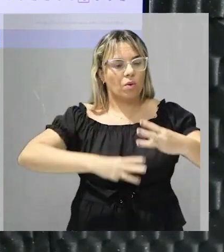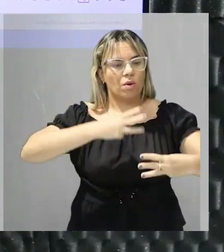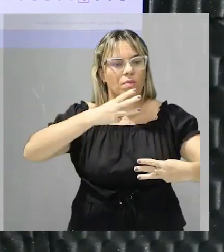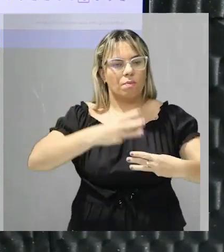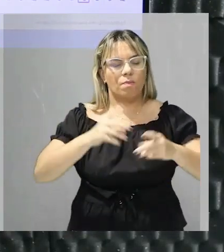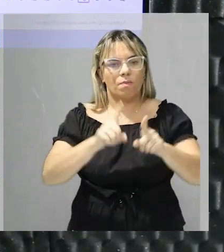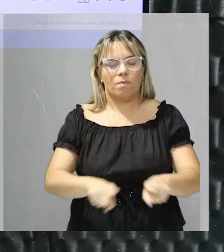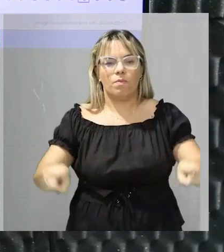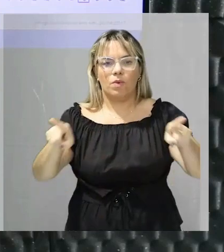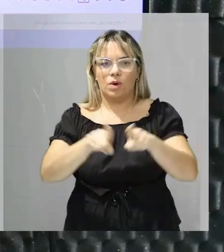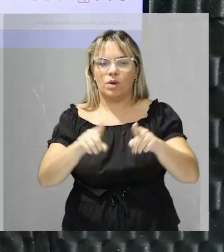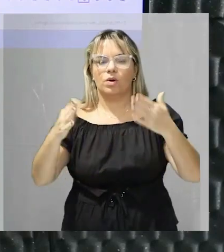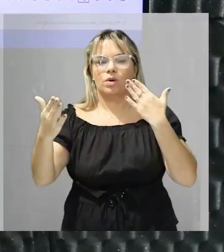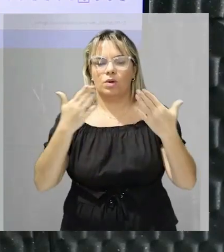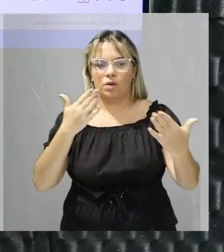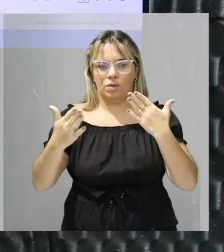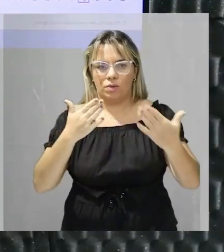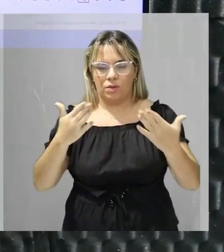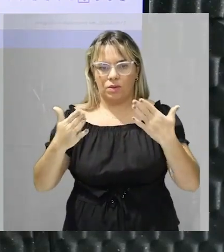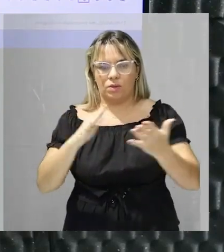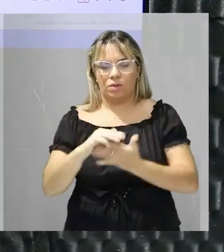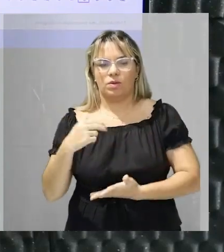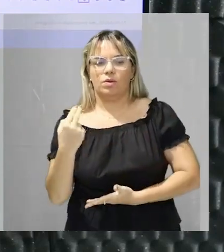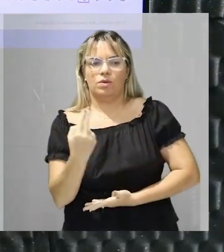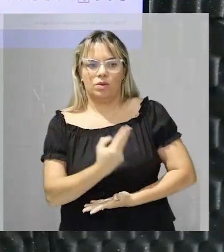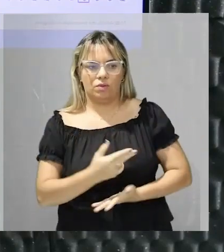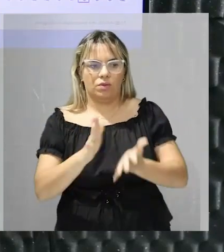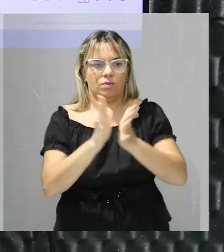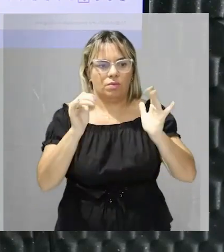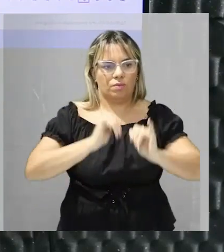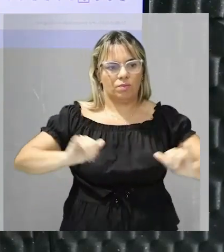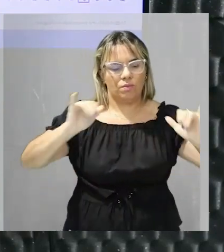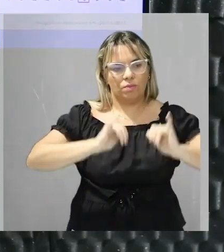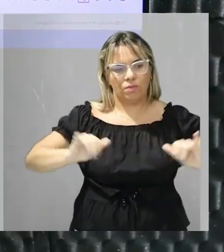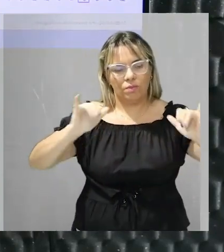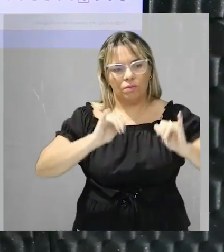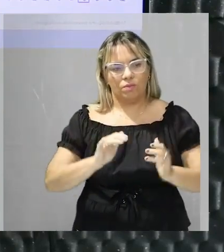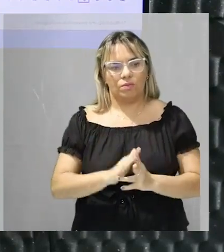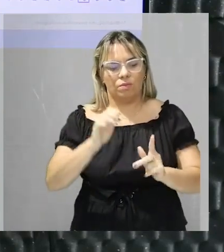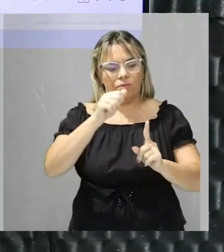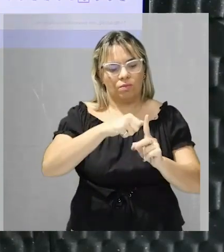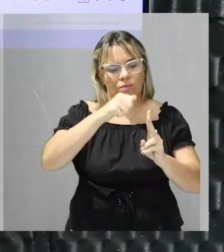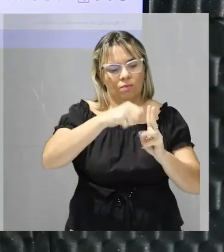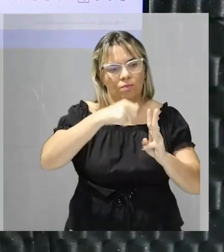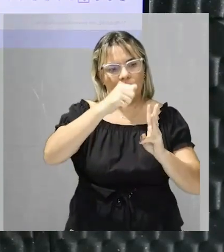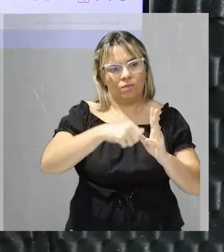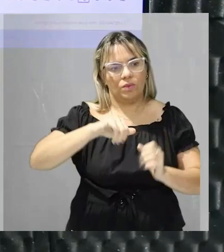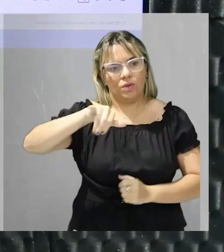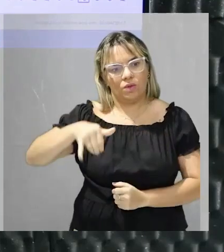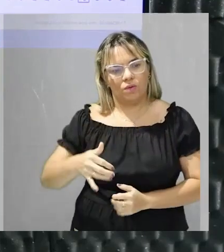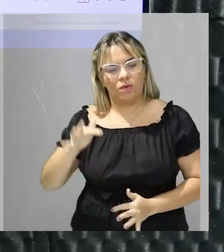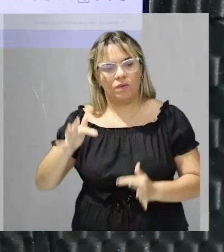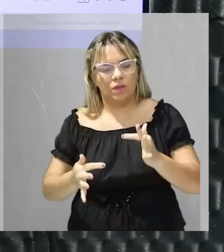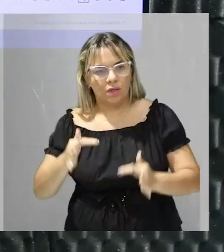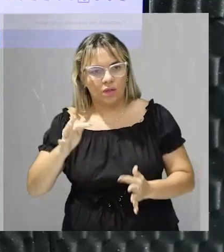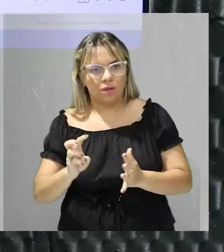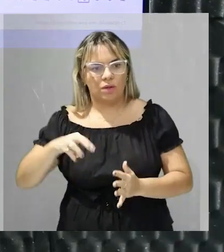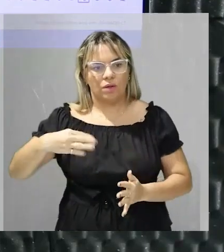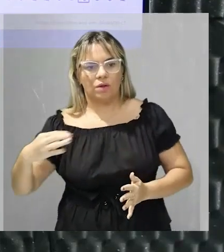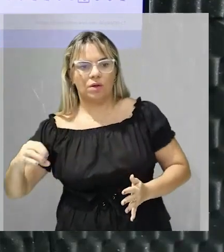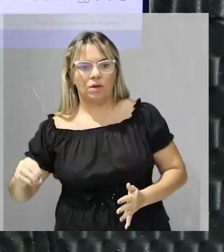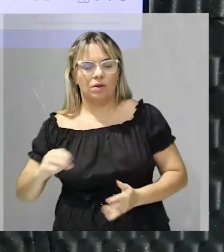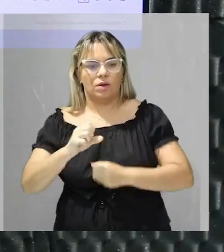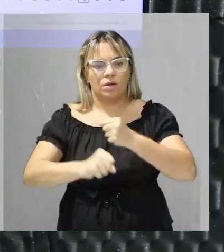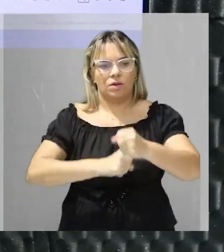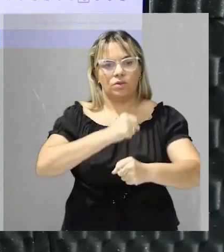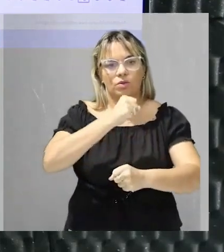a questão também nos passou para que nós fizessemos esse comparativo o próximo trimestre é janeiro fevereiro março